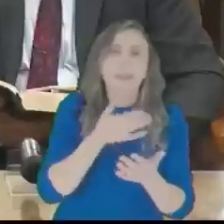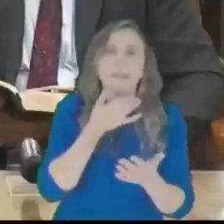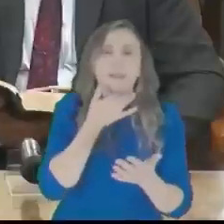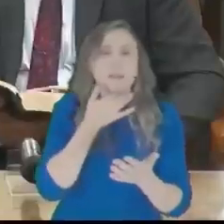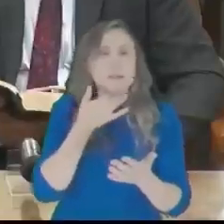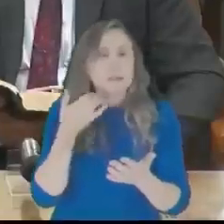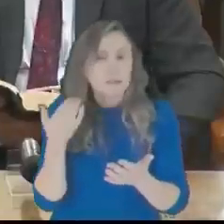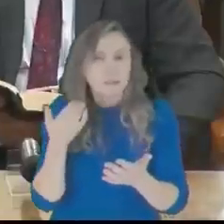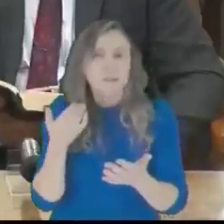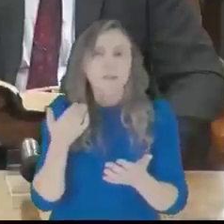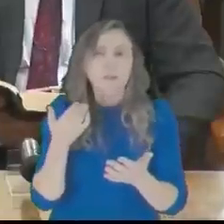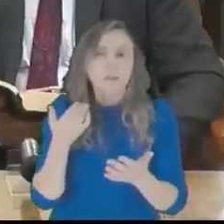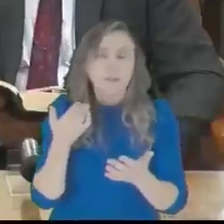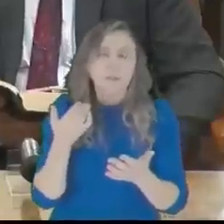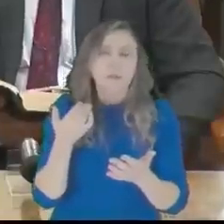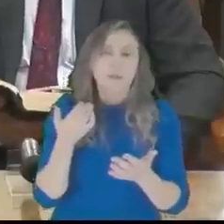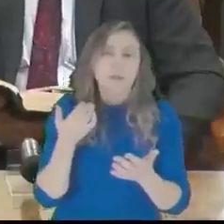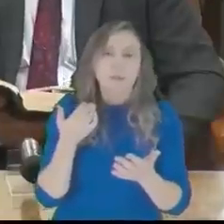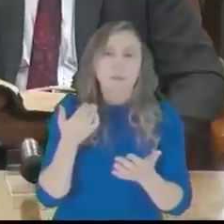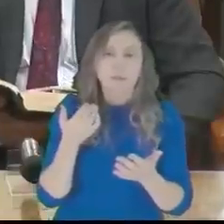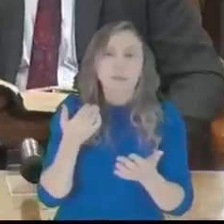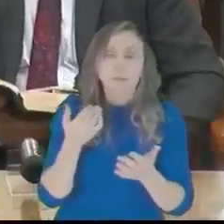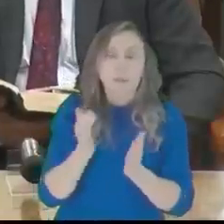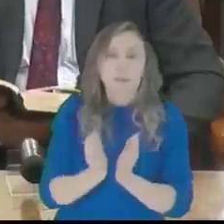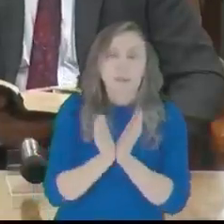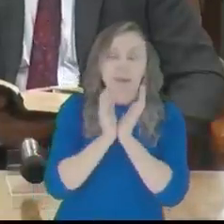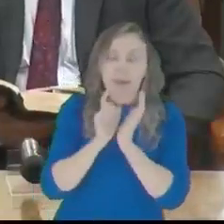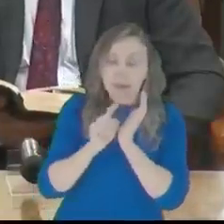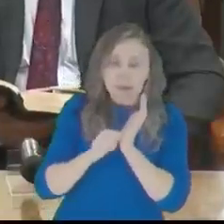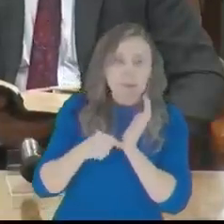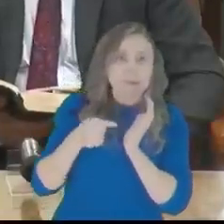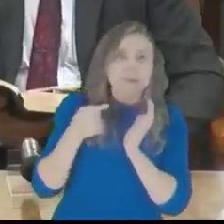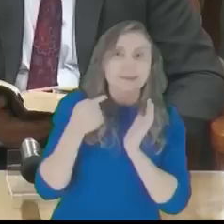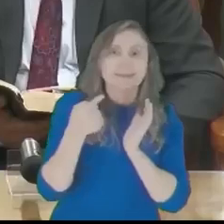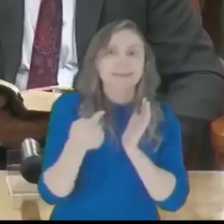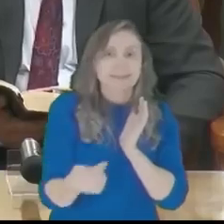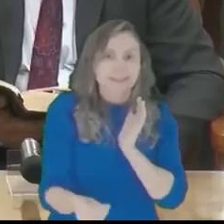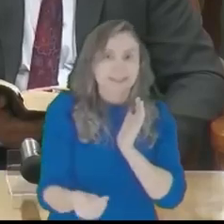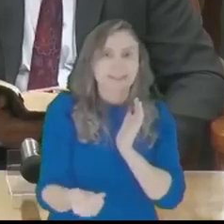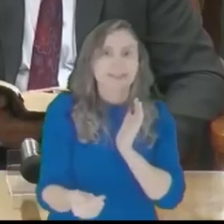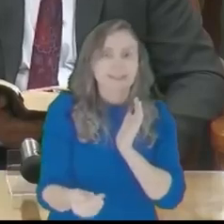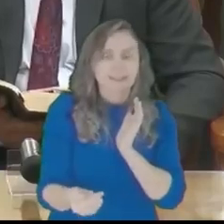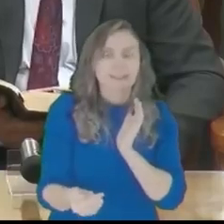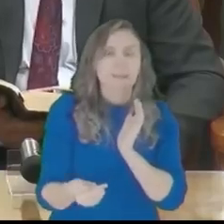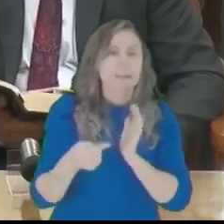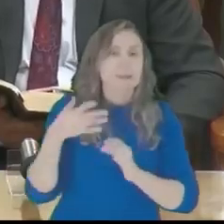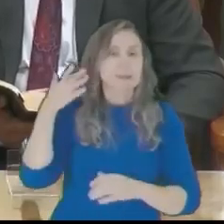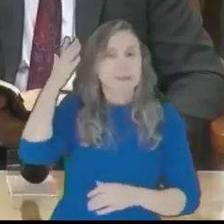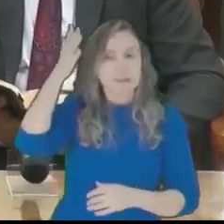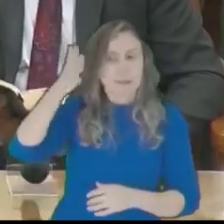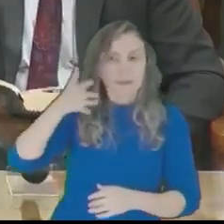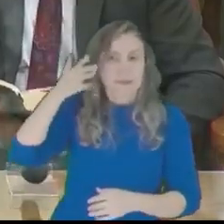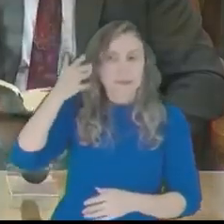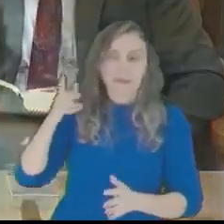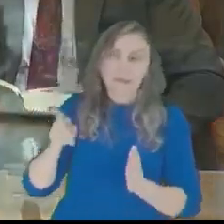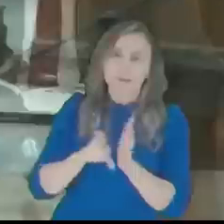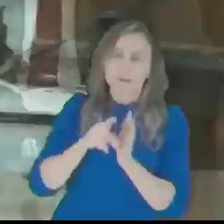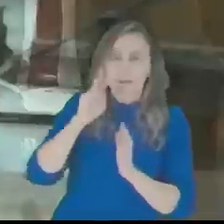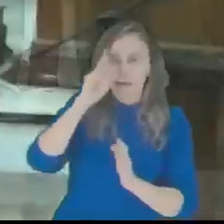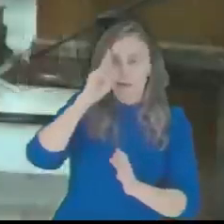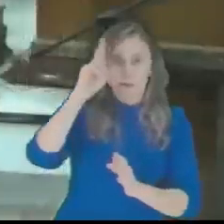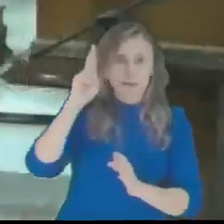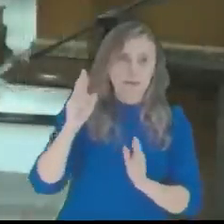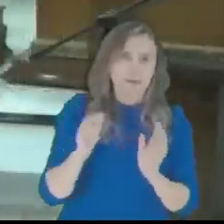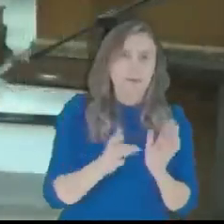16 foi depois da Santa Ceia. Foi depois do culto de ceia, esses 3 capítulos, estes discursos do Senhor Jesus. Glória a